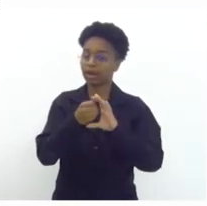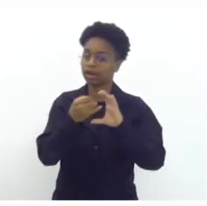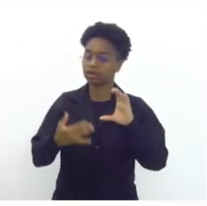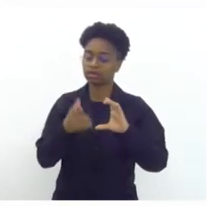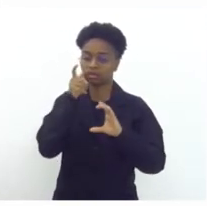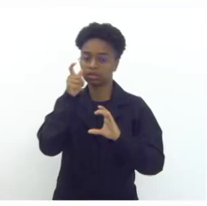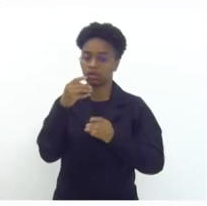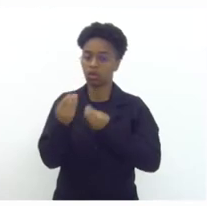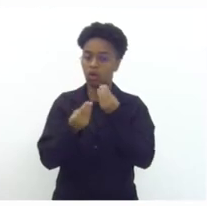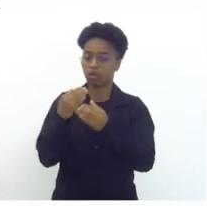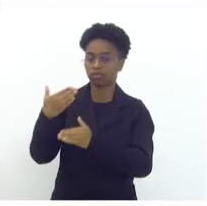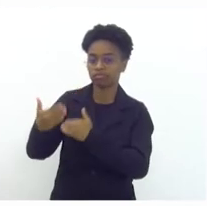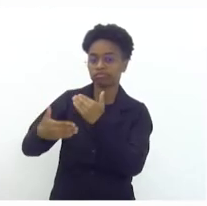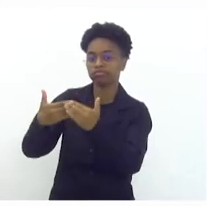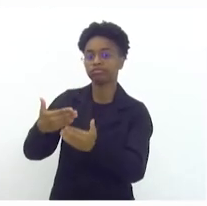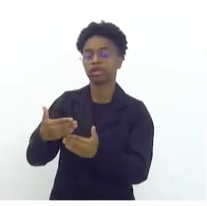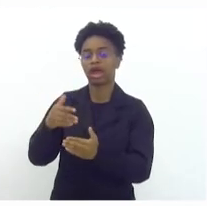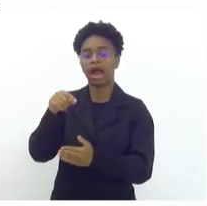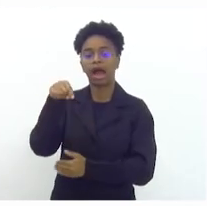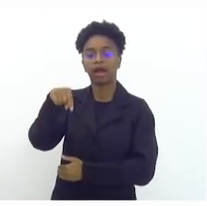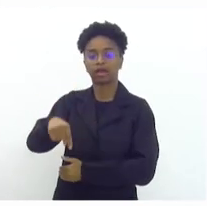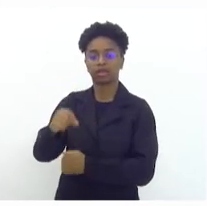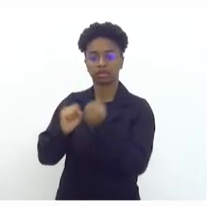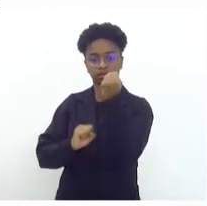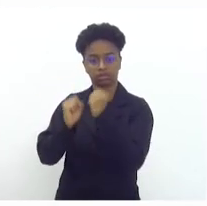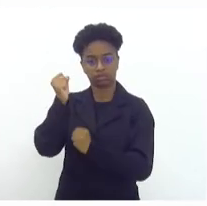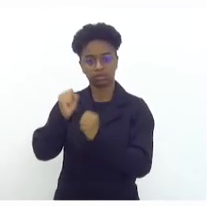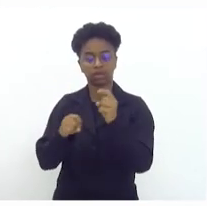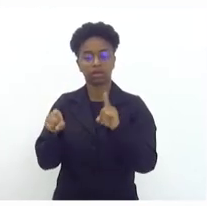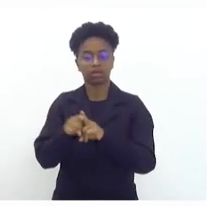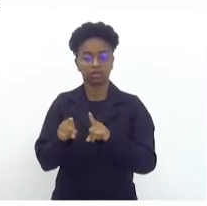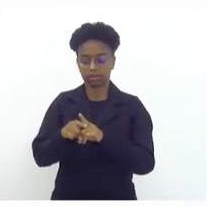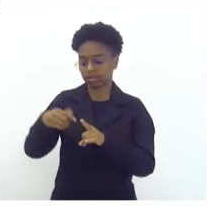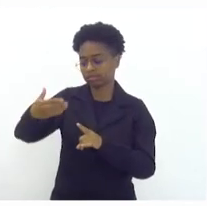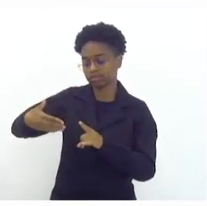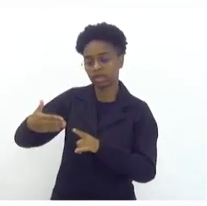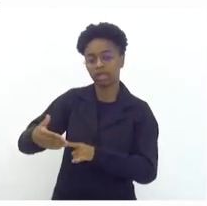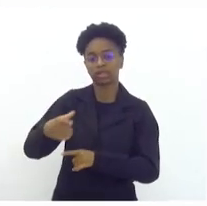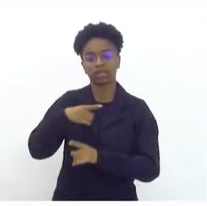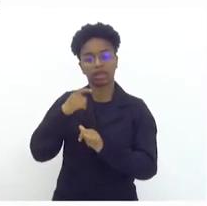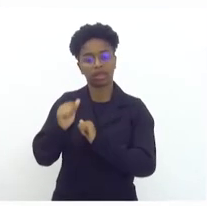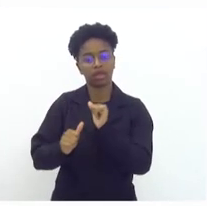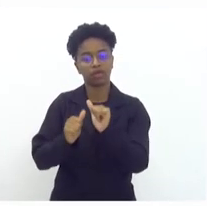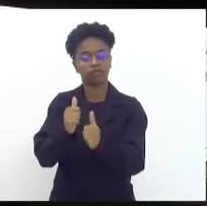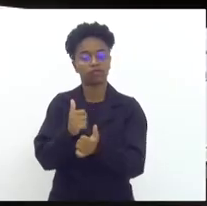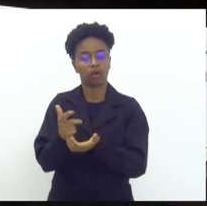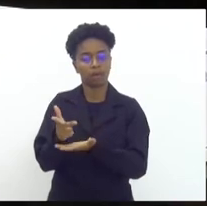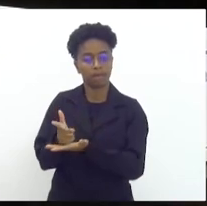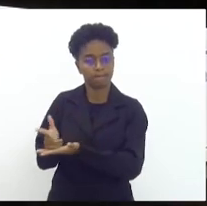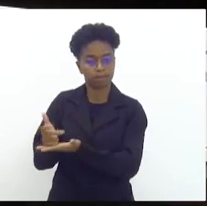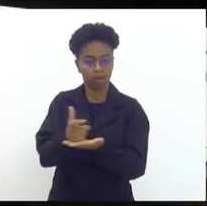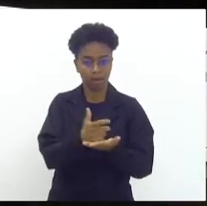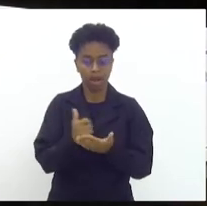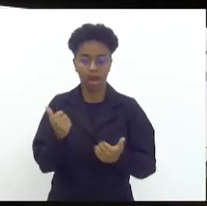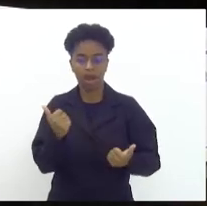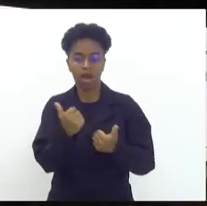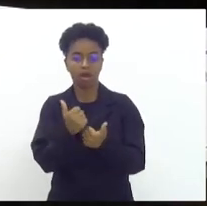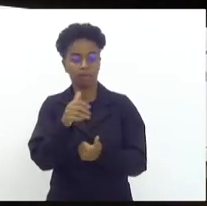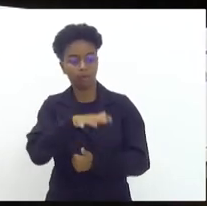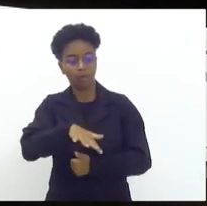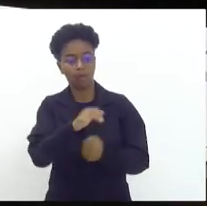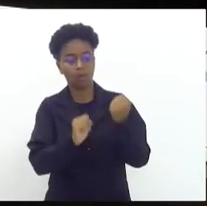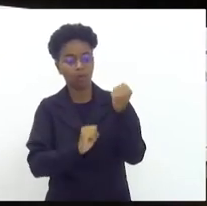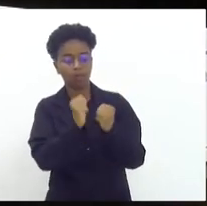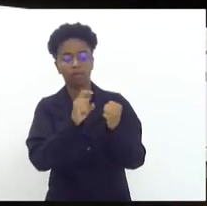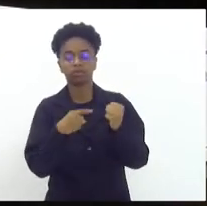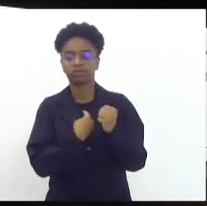do crescimento recente é da nossa indústria e na medida do que falar tributária venha é BF a indústria brasileira a gente tem